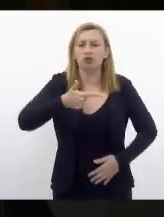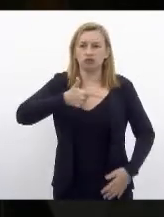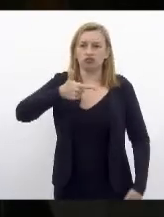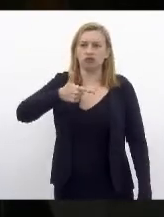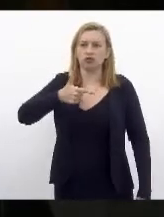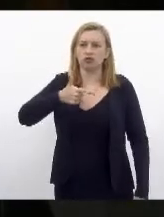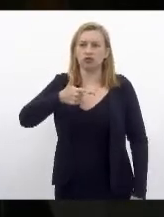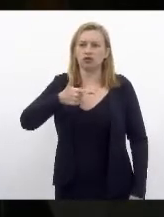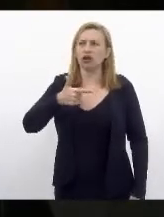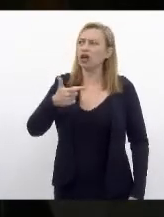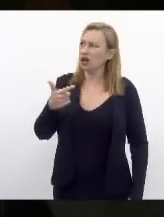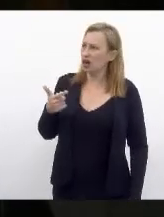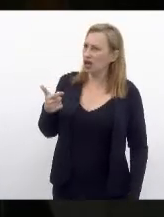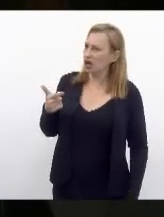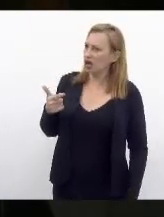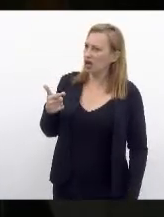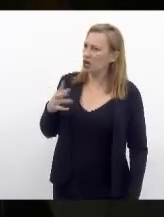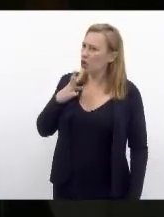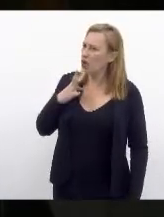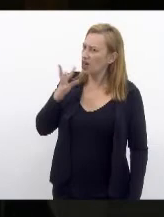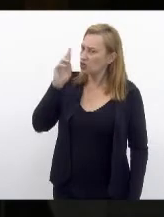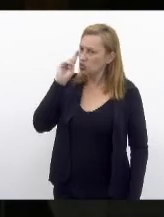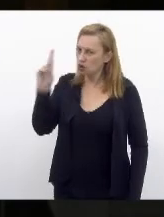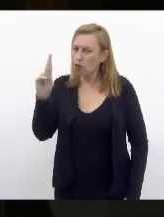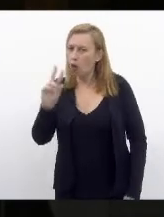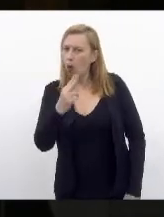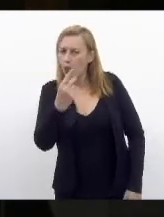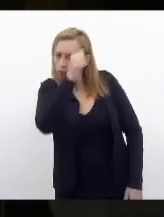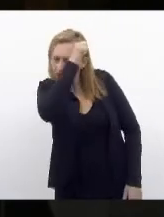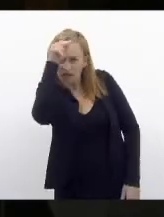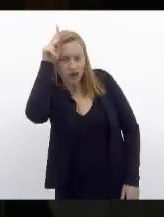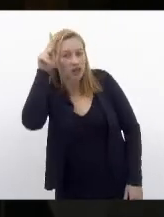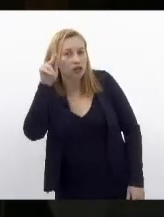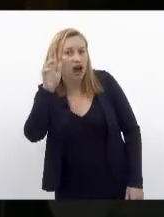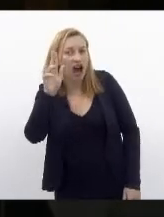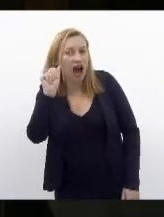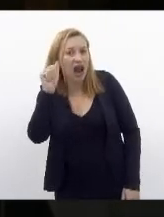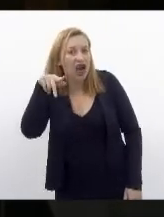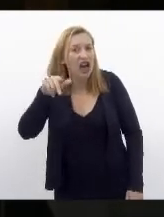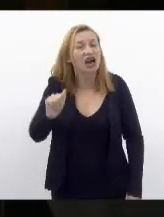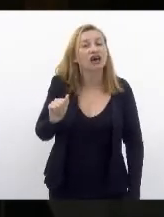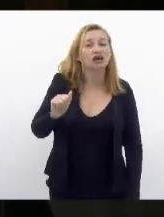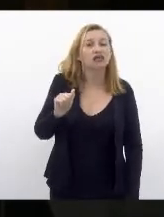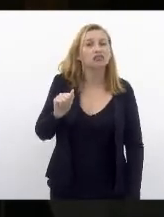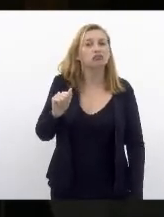alguma ligação com o senhor e com o prefeito Alain Bombeiro?